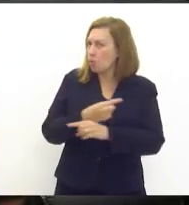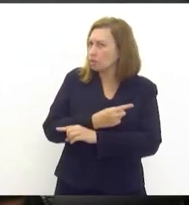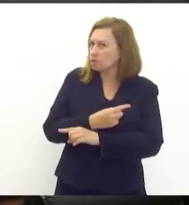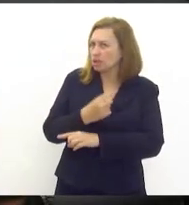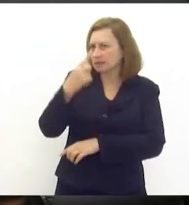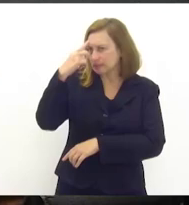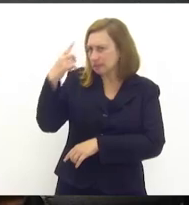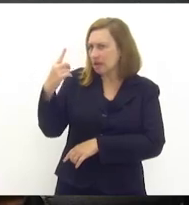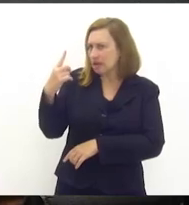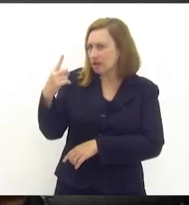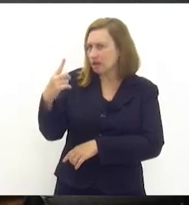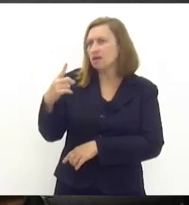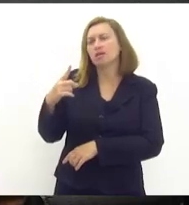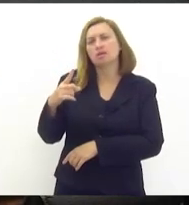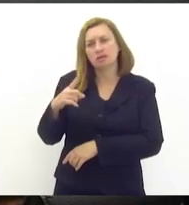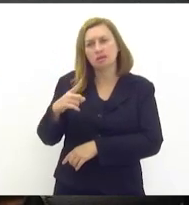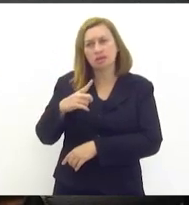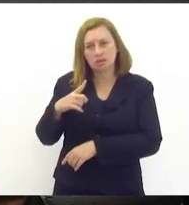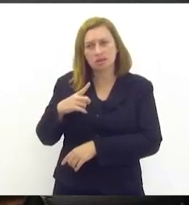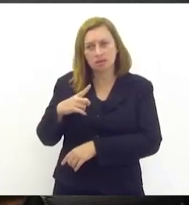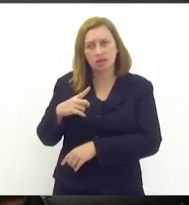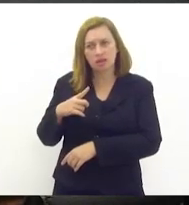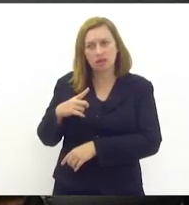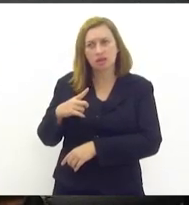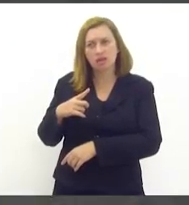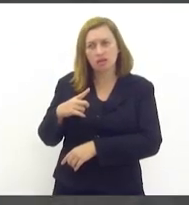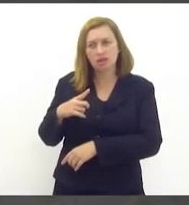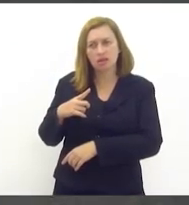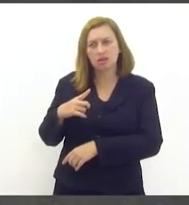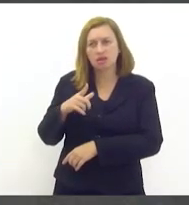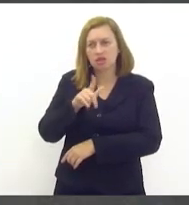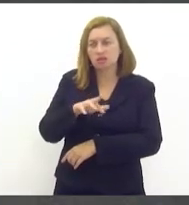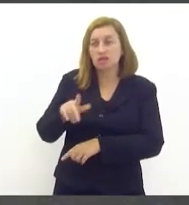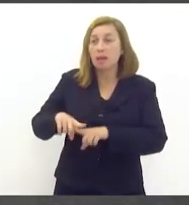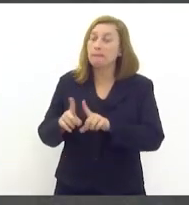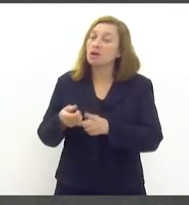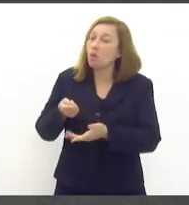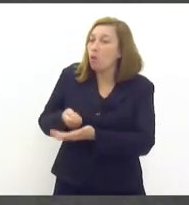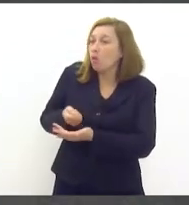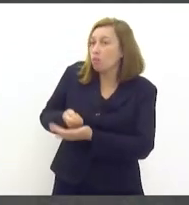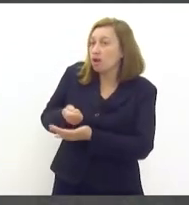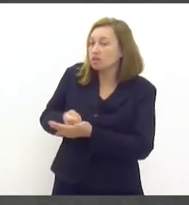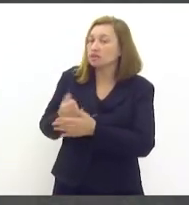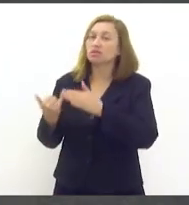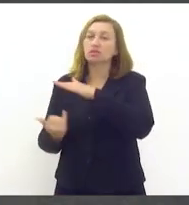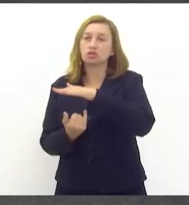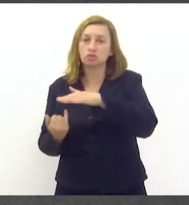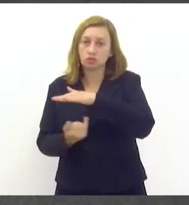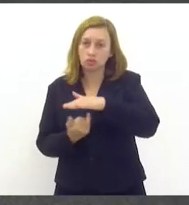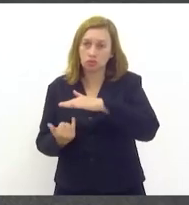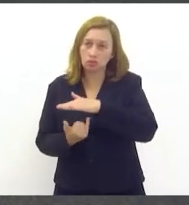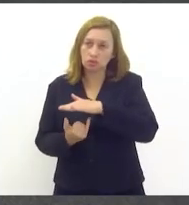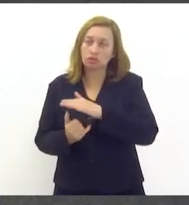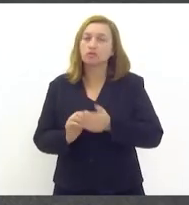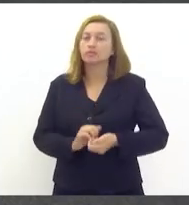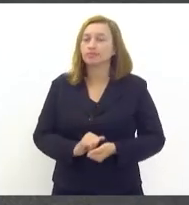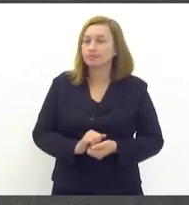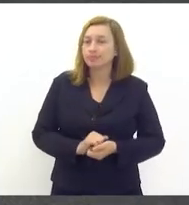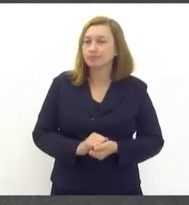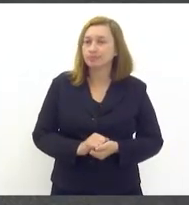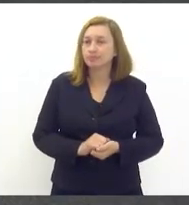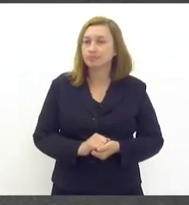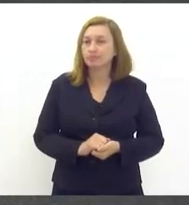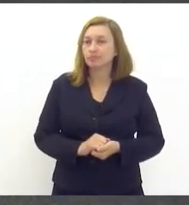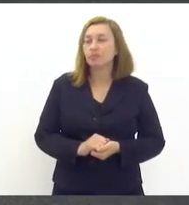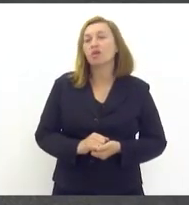de que haja contra partidos ao contrário mas ela deve ser cobrada das instituições e sobre a forma de